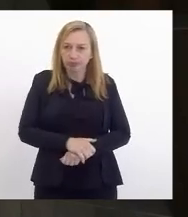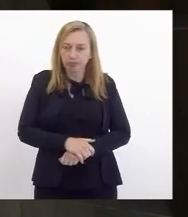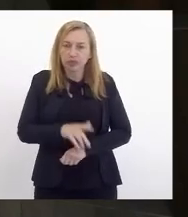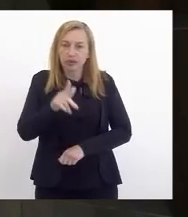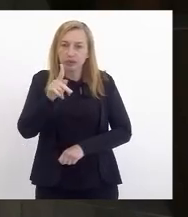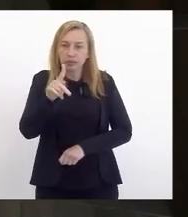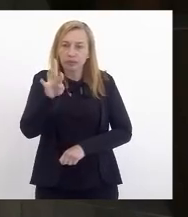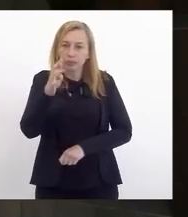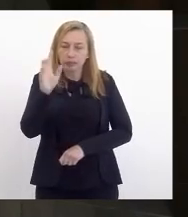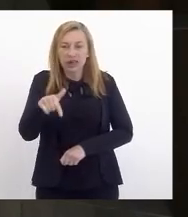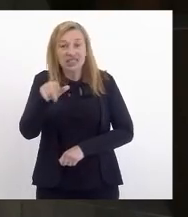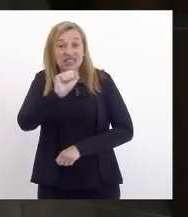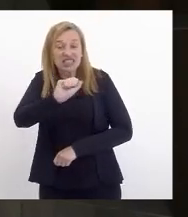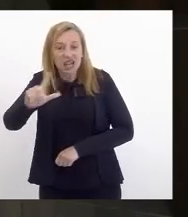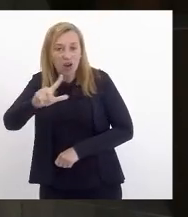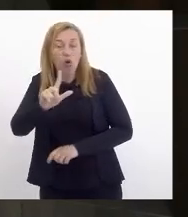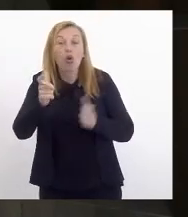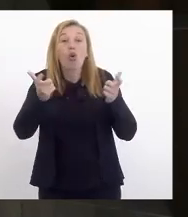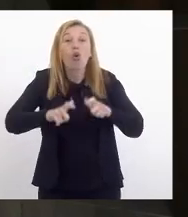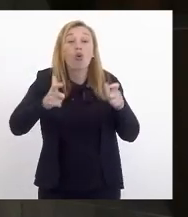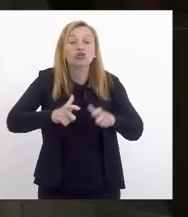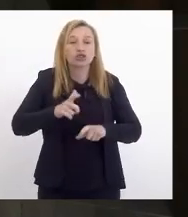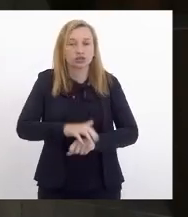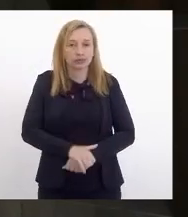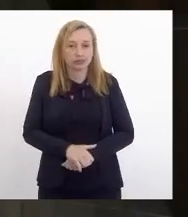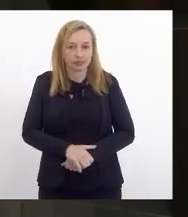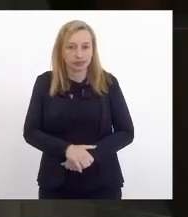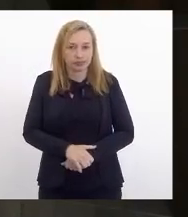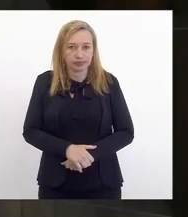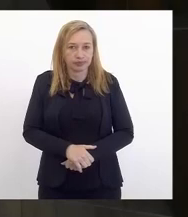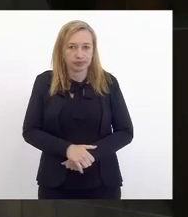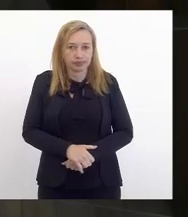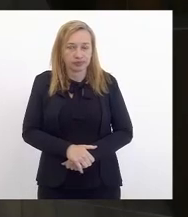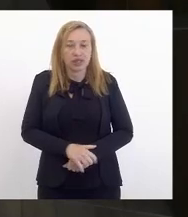pré-sal, onde no pré-sal